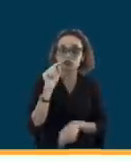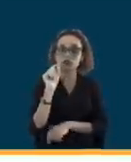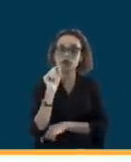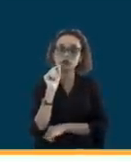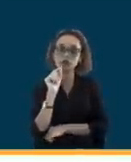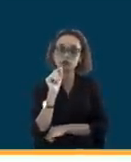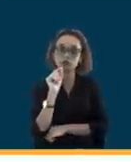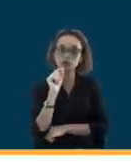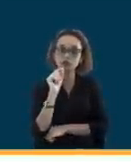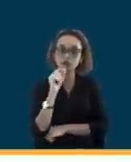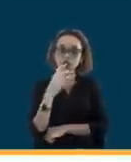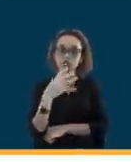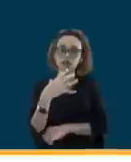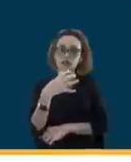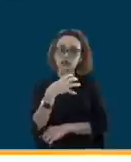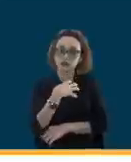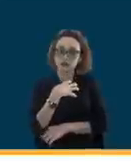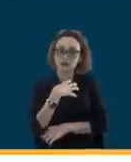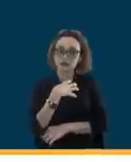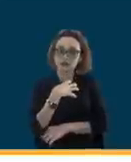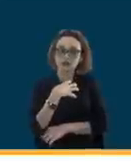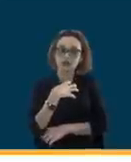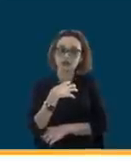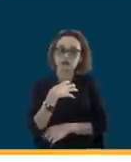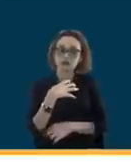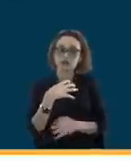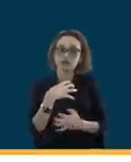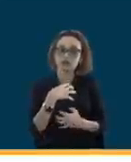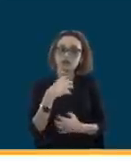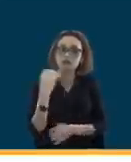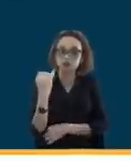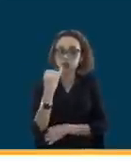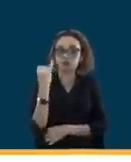a sensibilidade, né? E